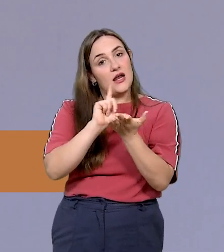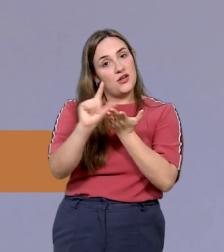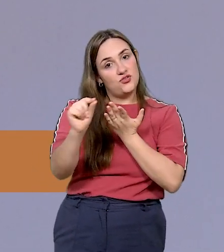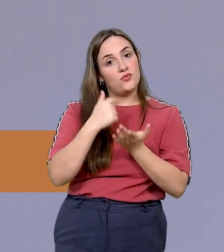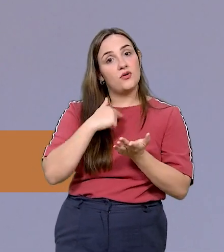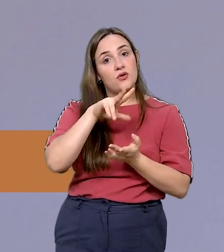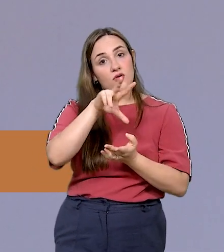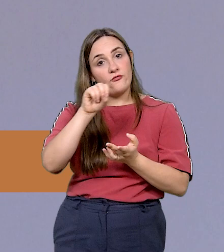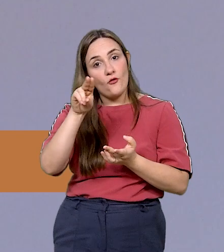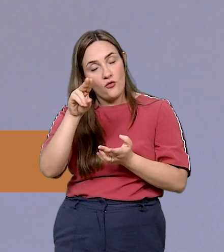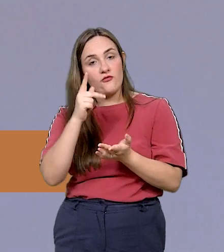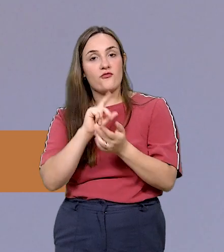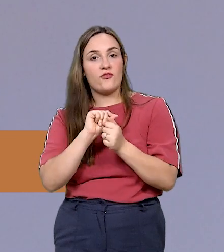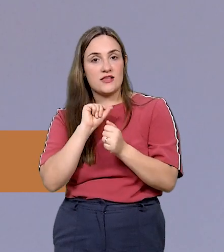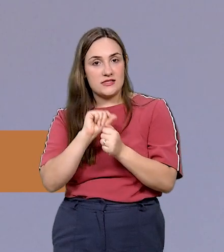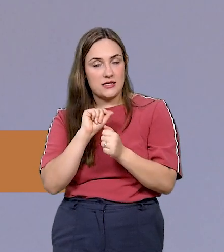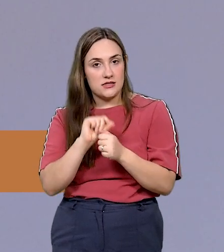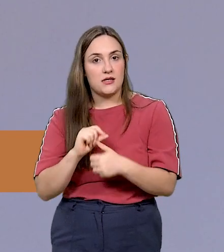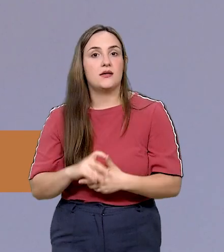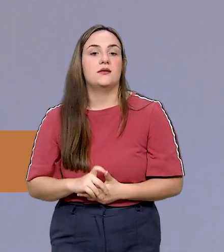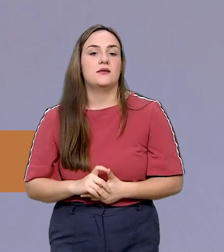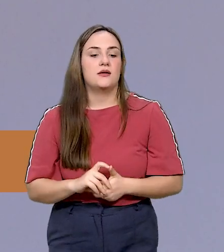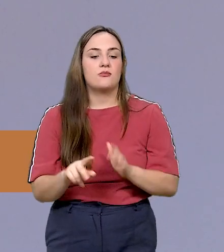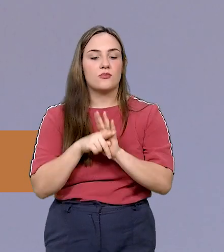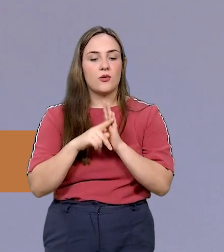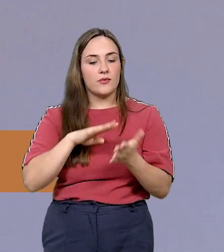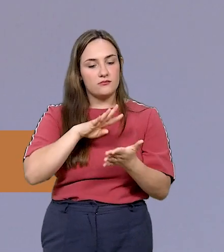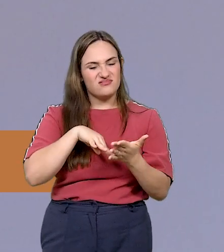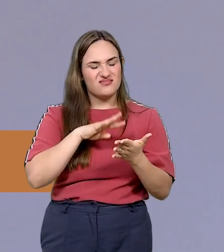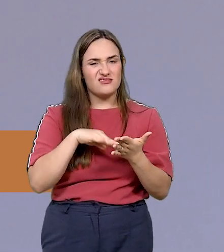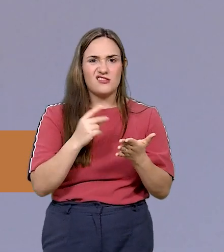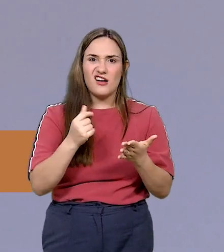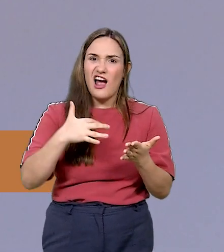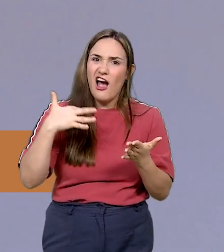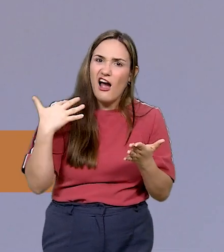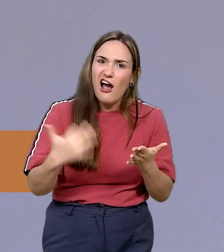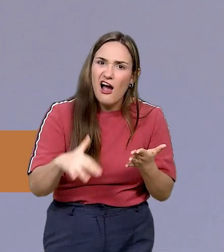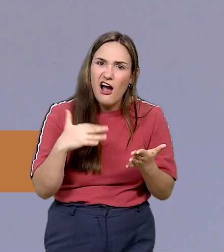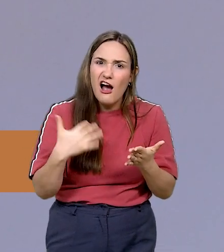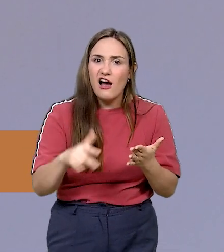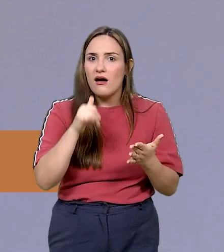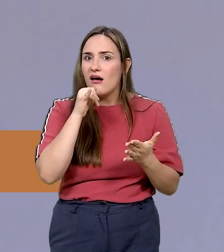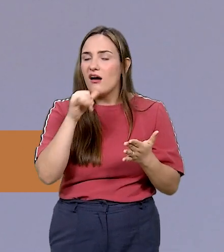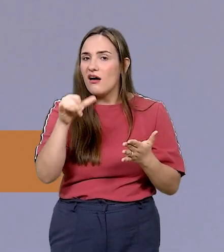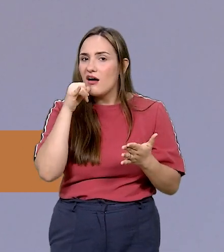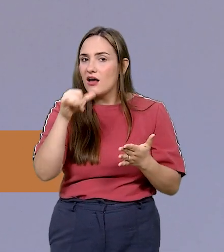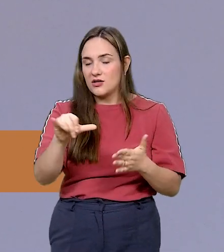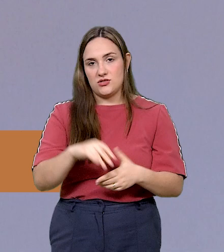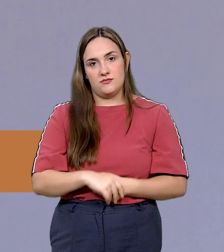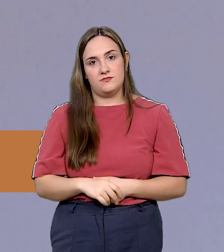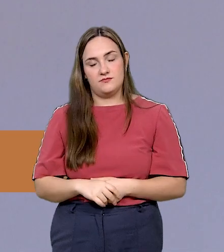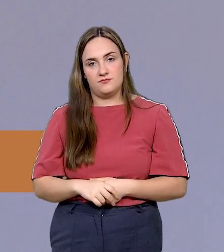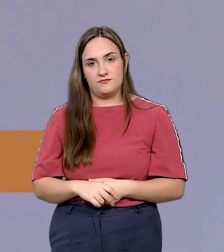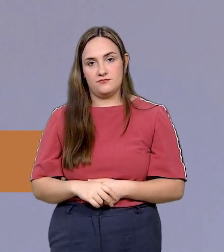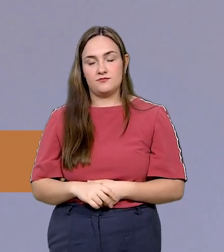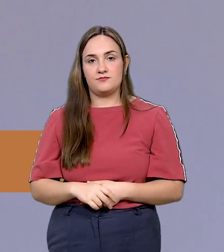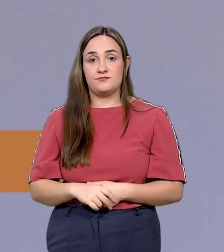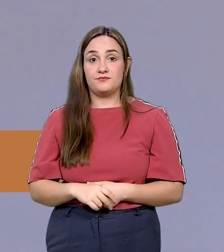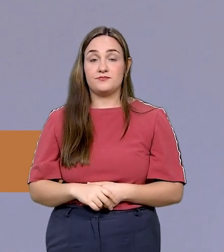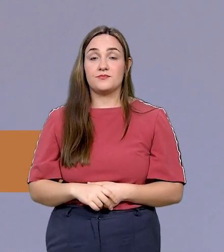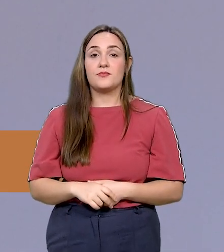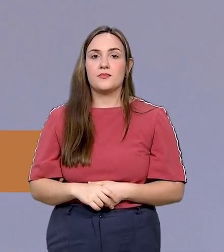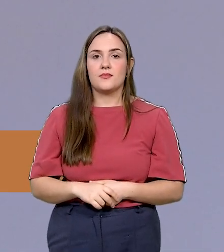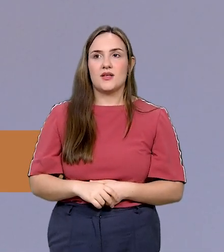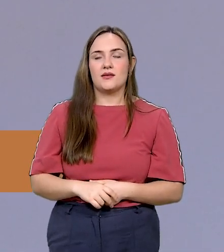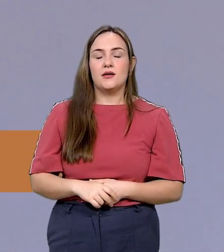está para sair é sobre a questão das faturas exorbitantes da energia elétrica. Então,